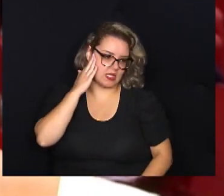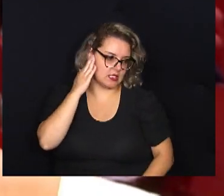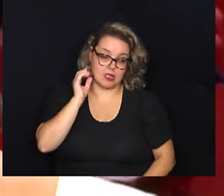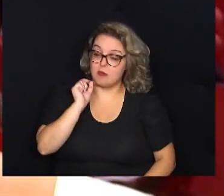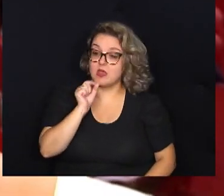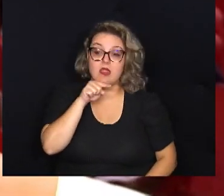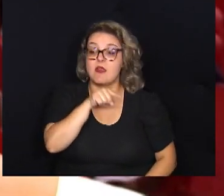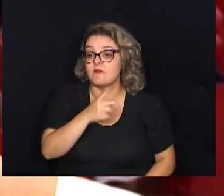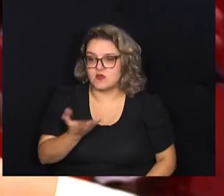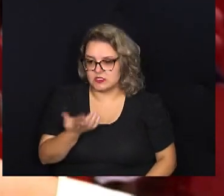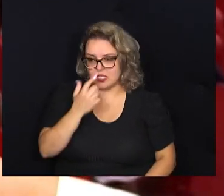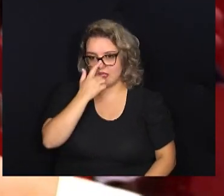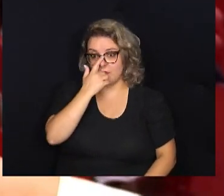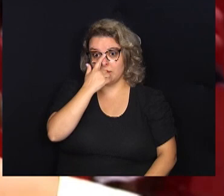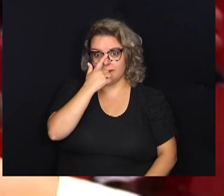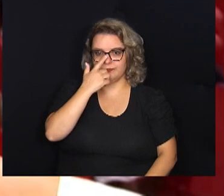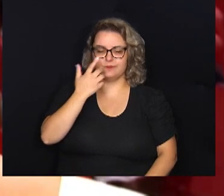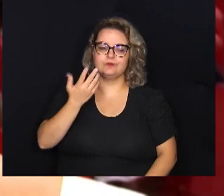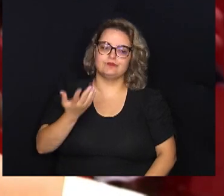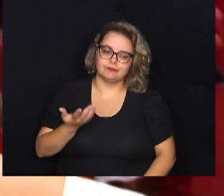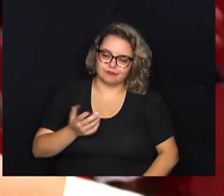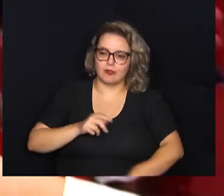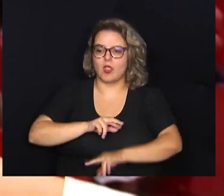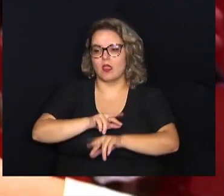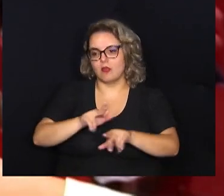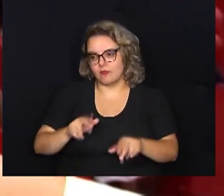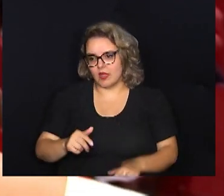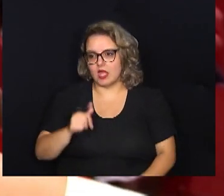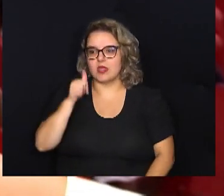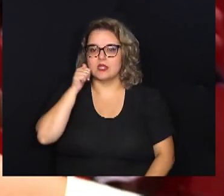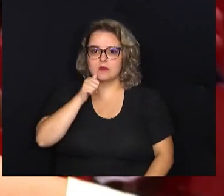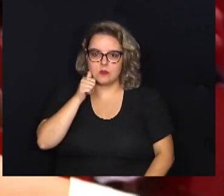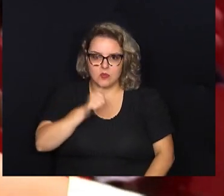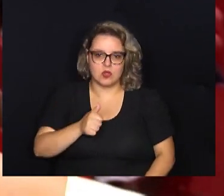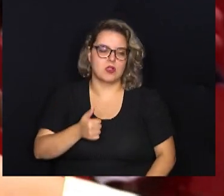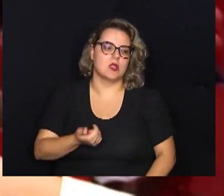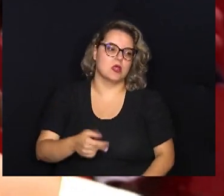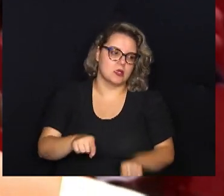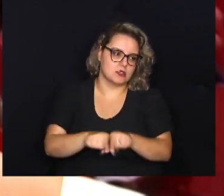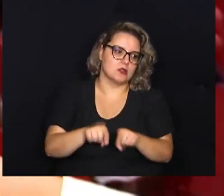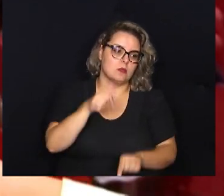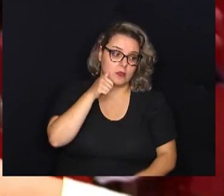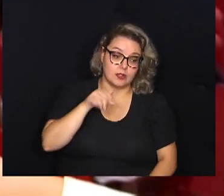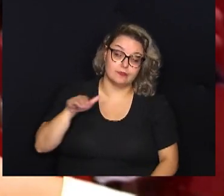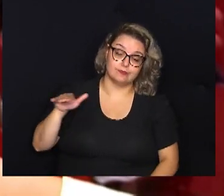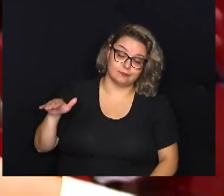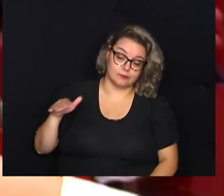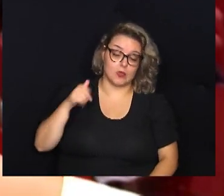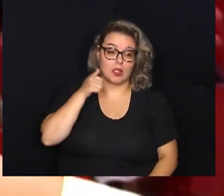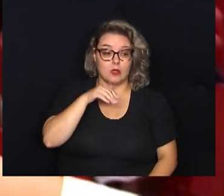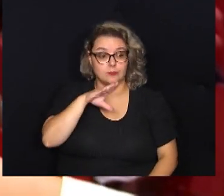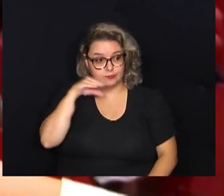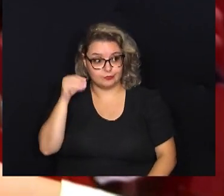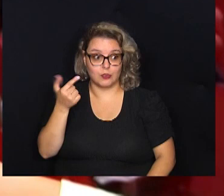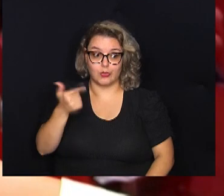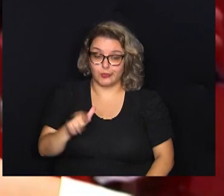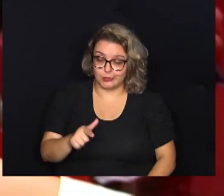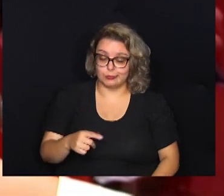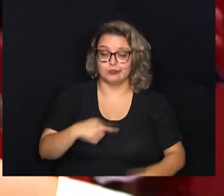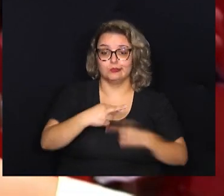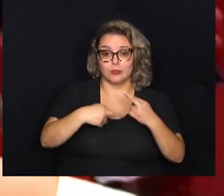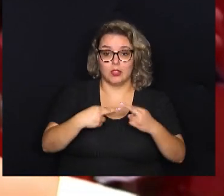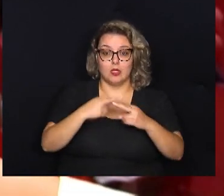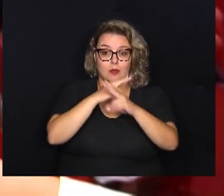quem você é. E aí muitas mulheres, muitas meninas permanecem em relacionamentos abusivos por